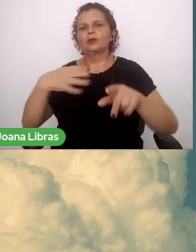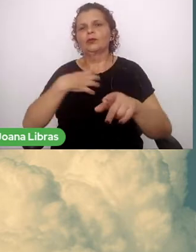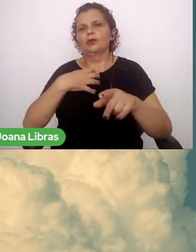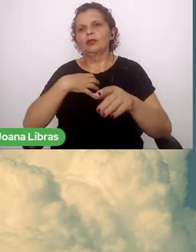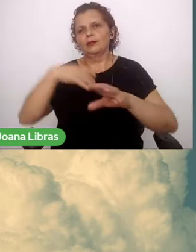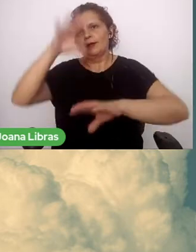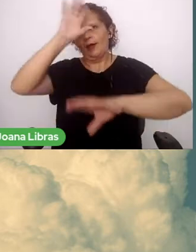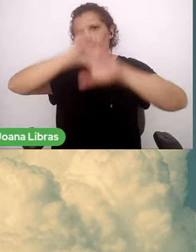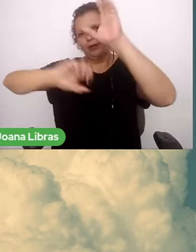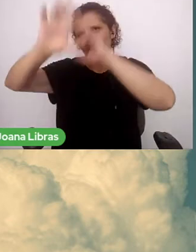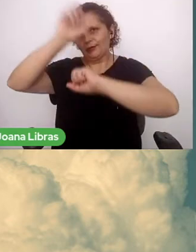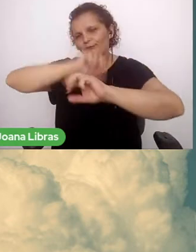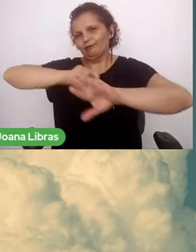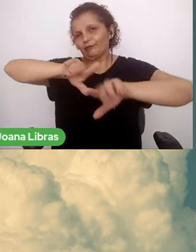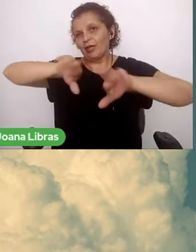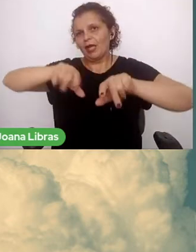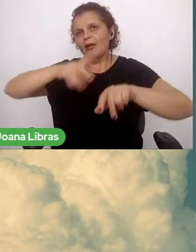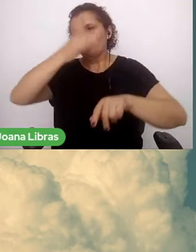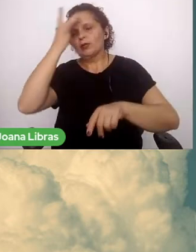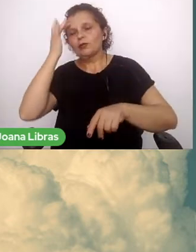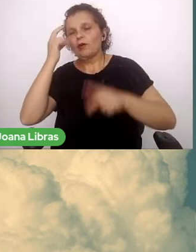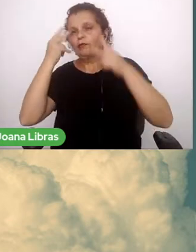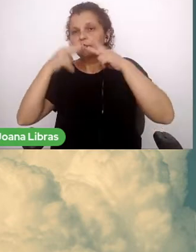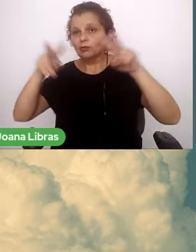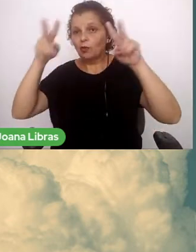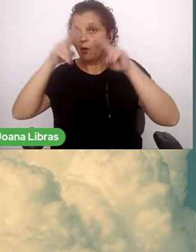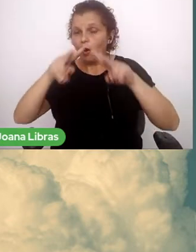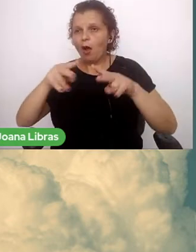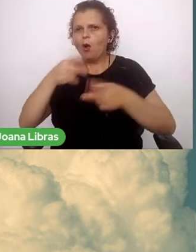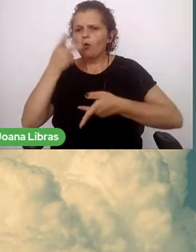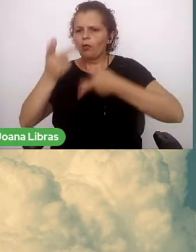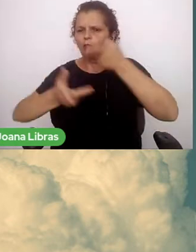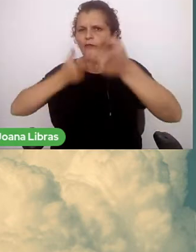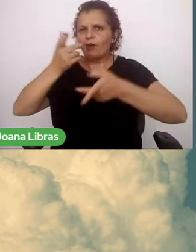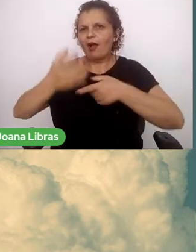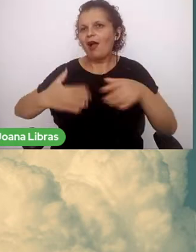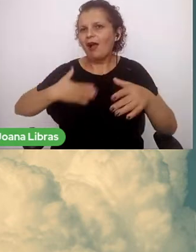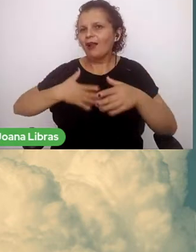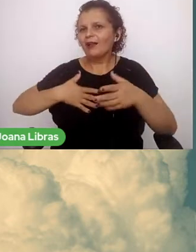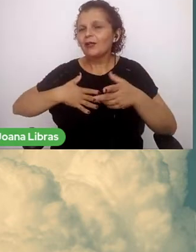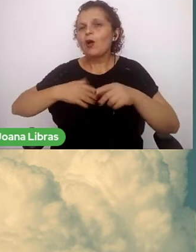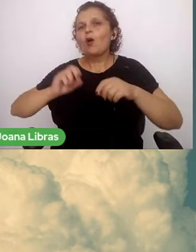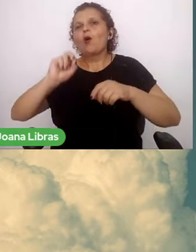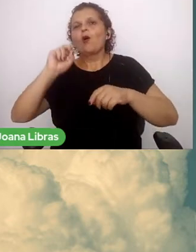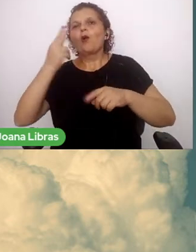aprender. Pessoas são mais visuais, outras são mais verbais, outras são mais